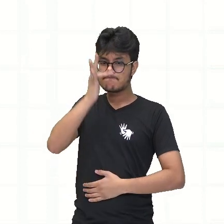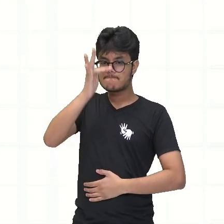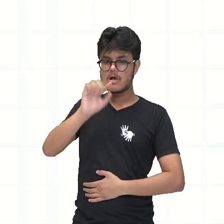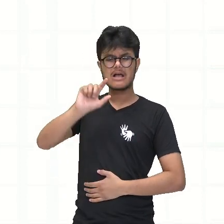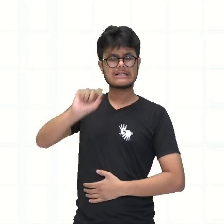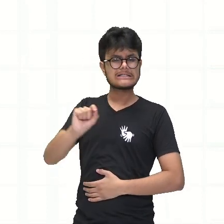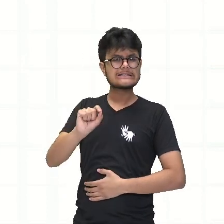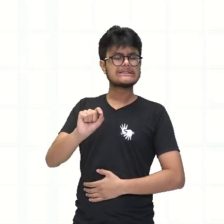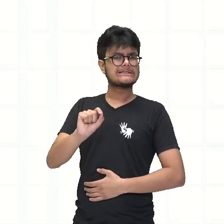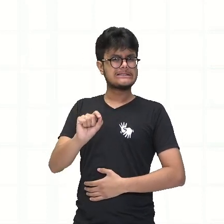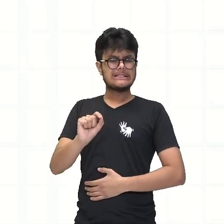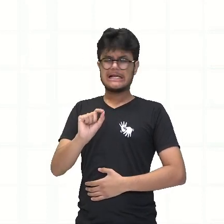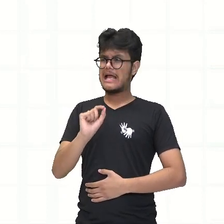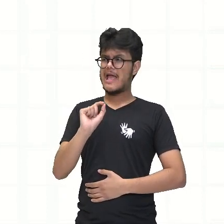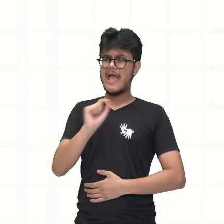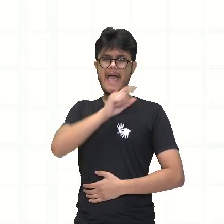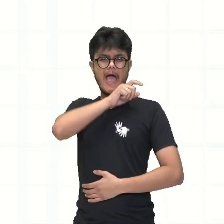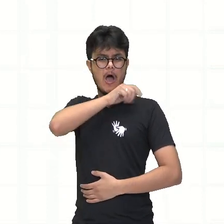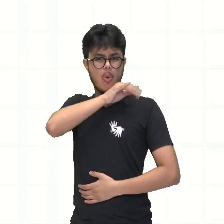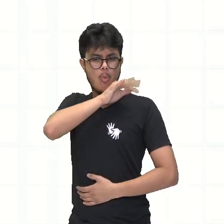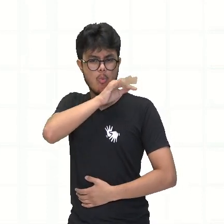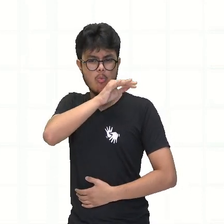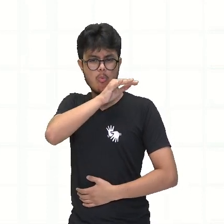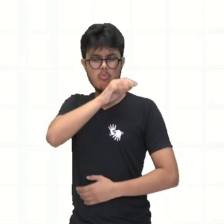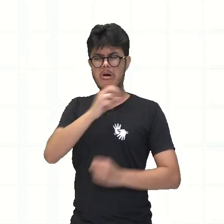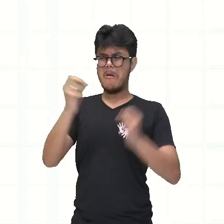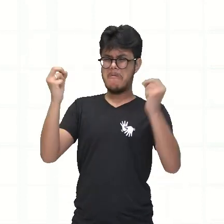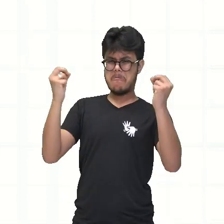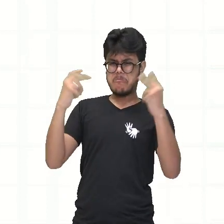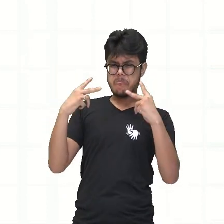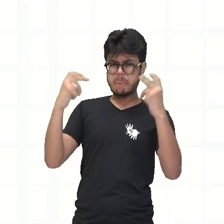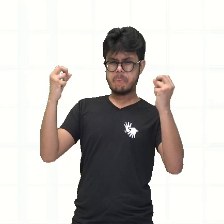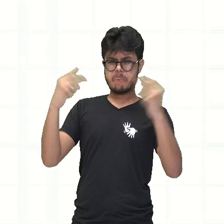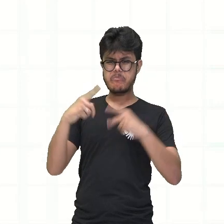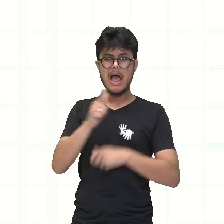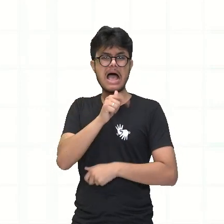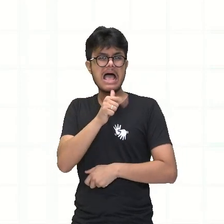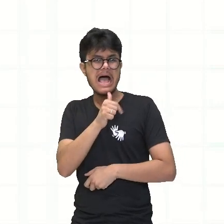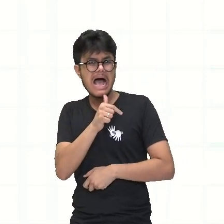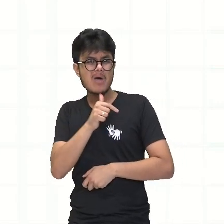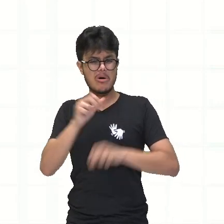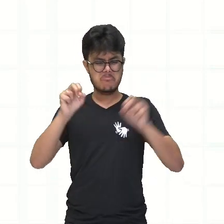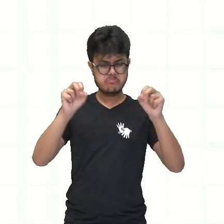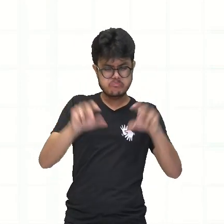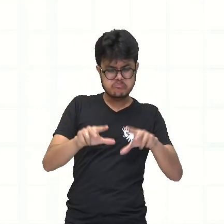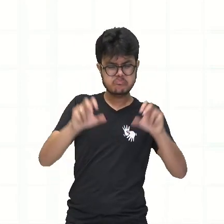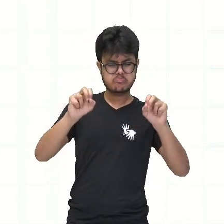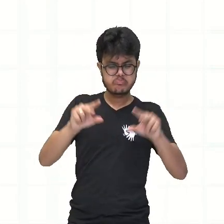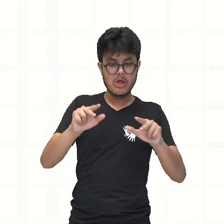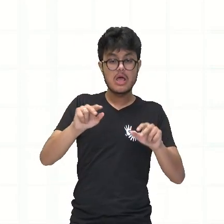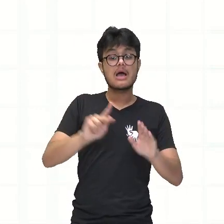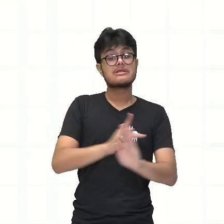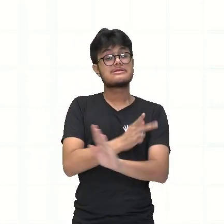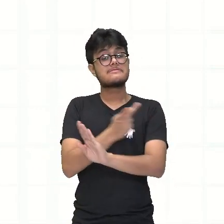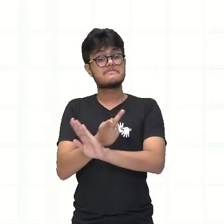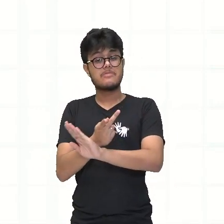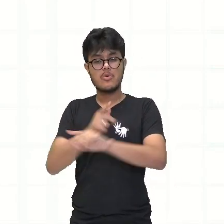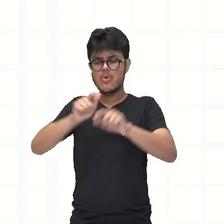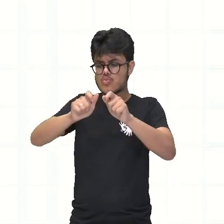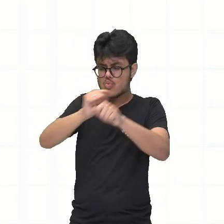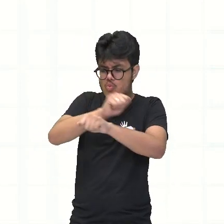são separados, e essa água que está considerada limpa assim